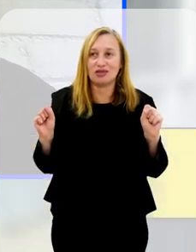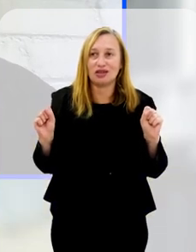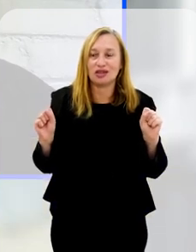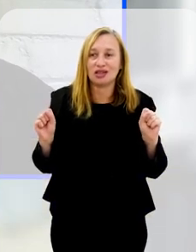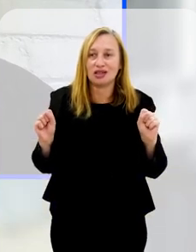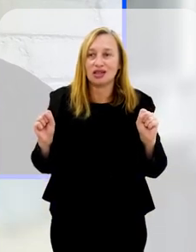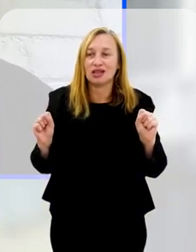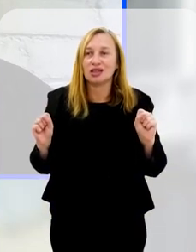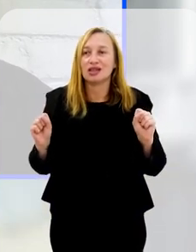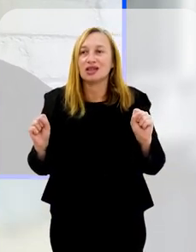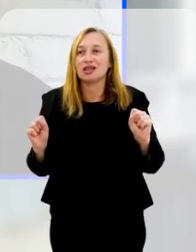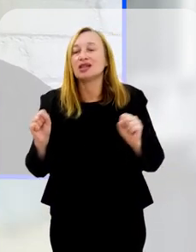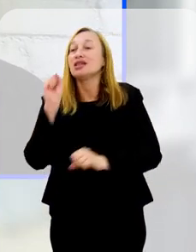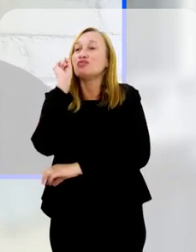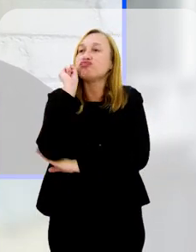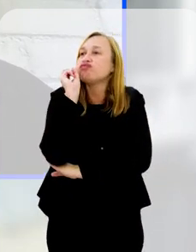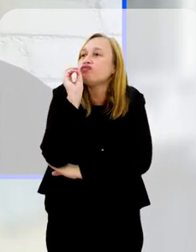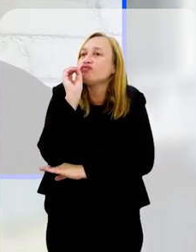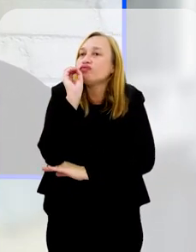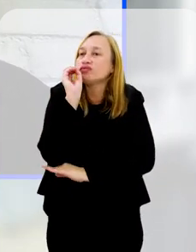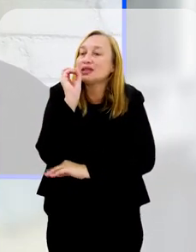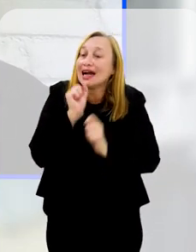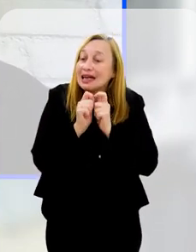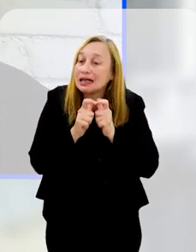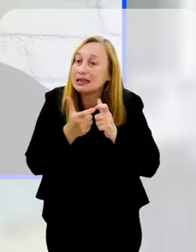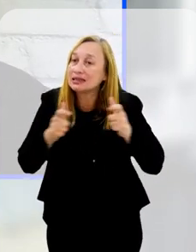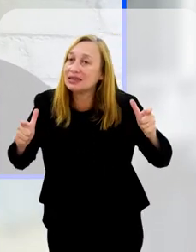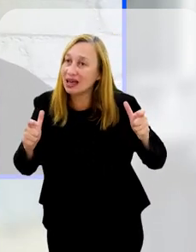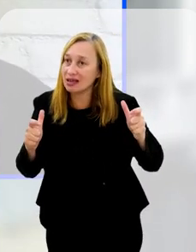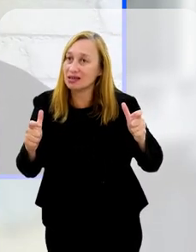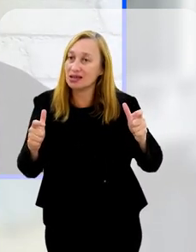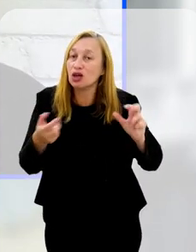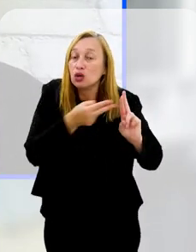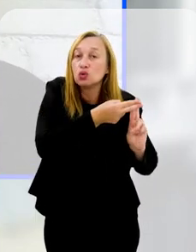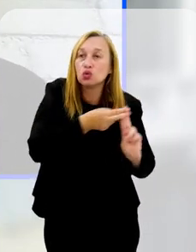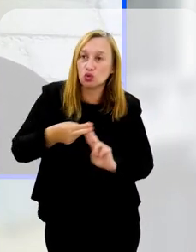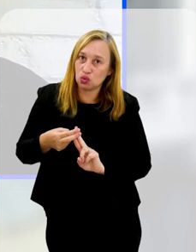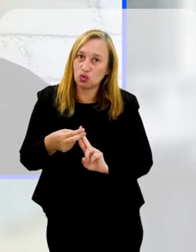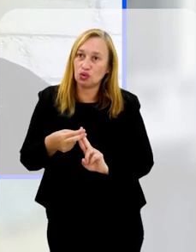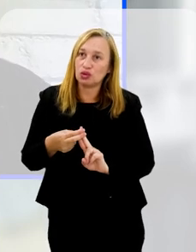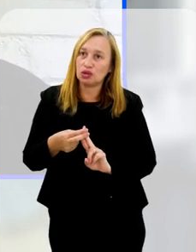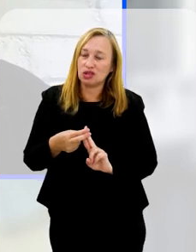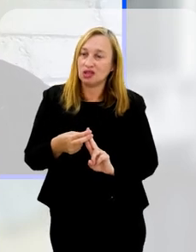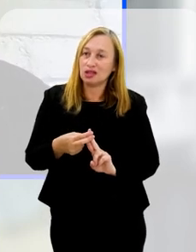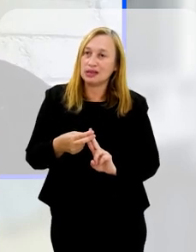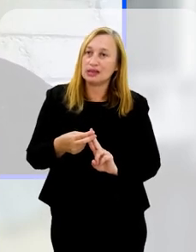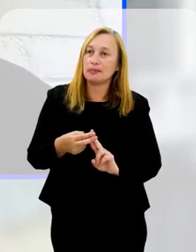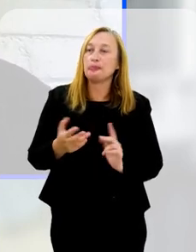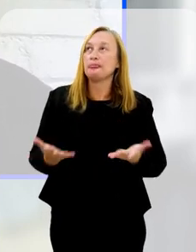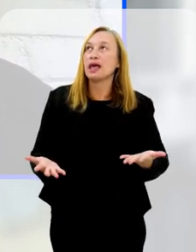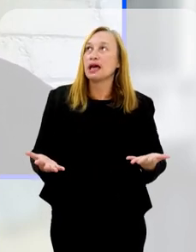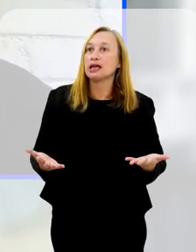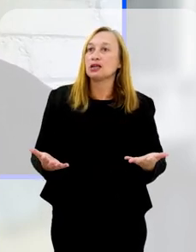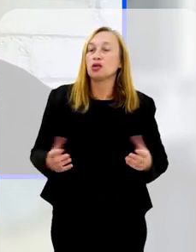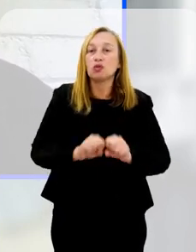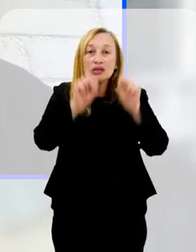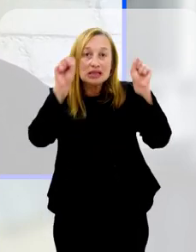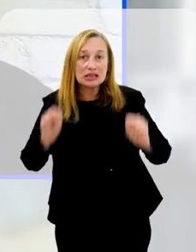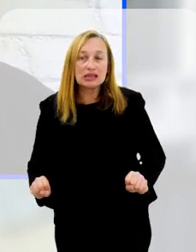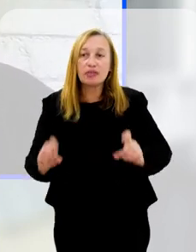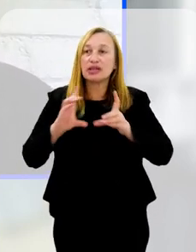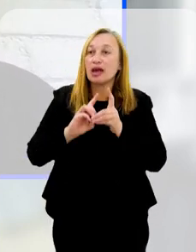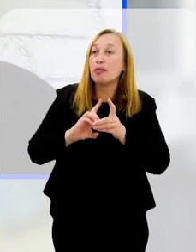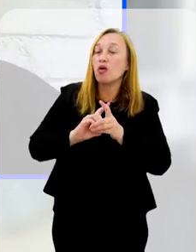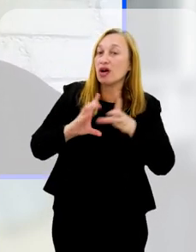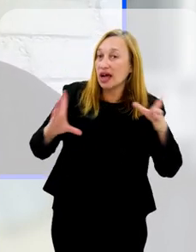impossível, um sistema público da natureza, da qualidade, da dimensão do SUS, ser realizado, a não ser